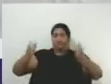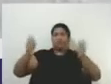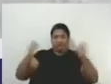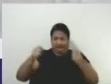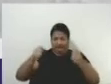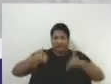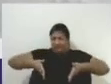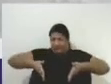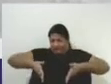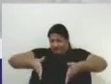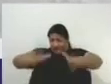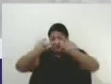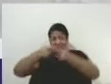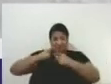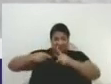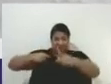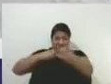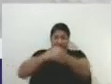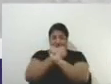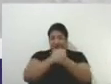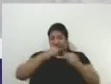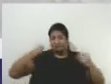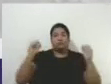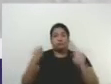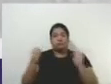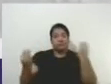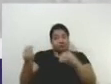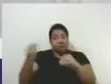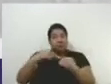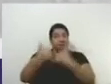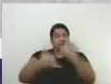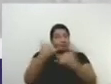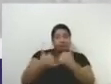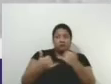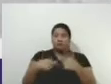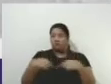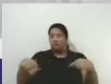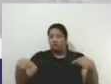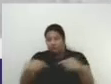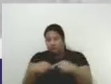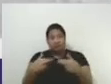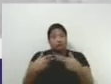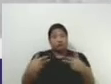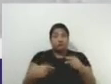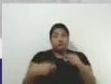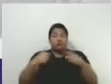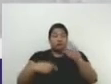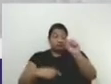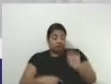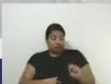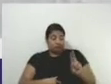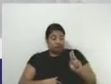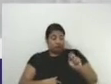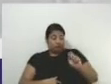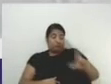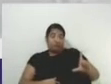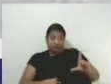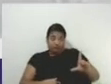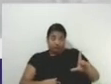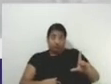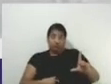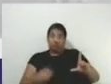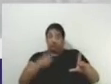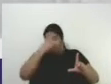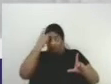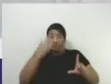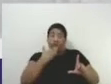equipamentos interessantes que as pessoas da região sul nos pedem. Então, é disso que trata o requerimento,